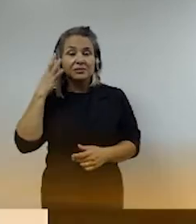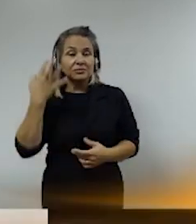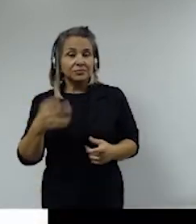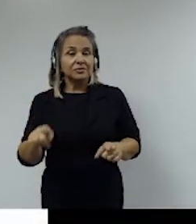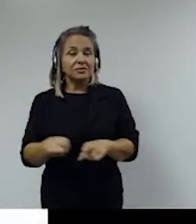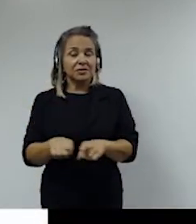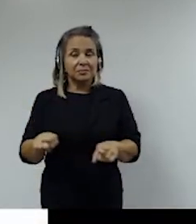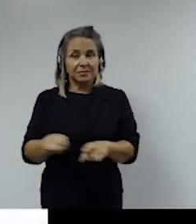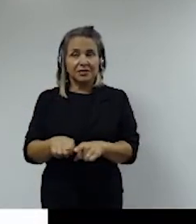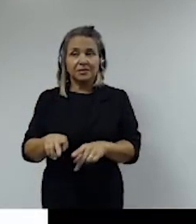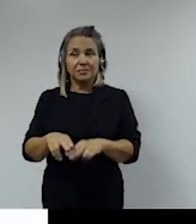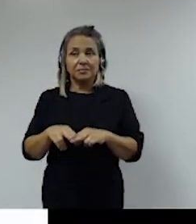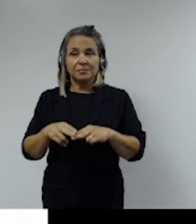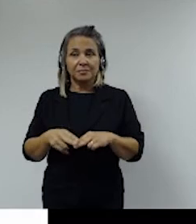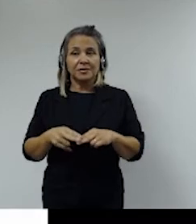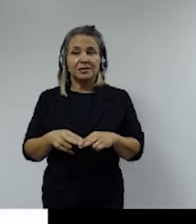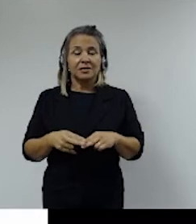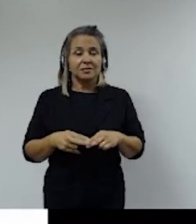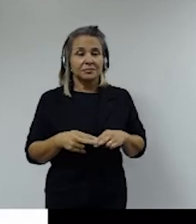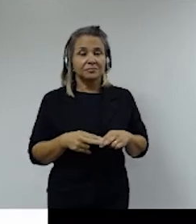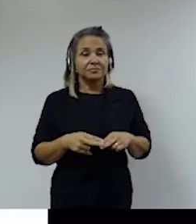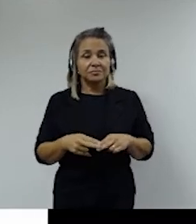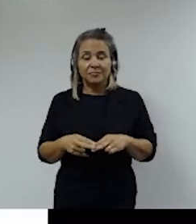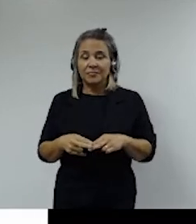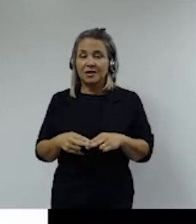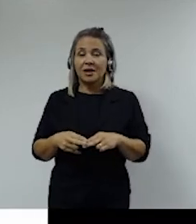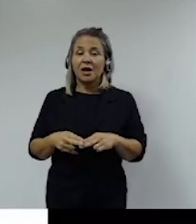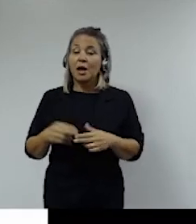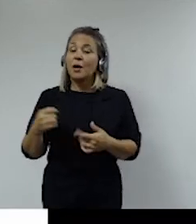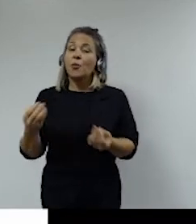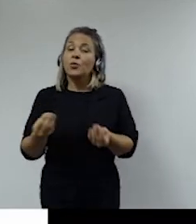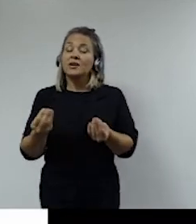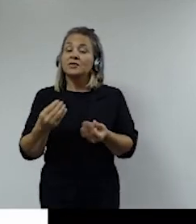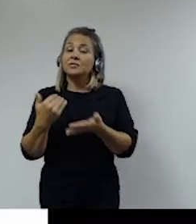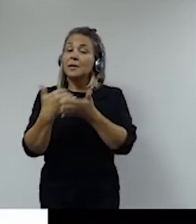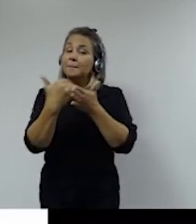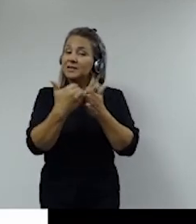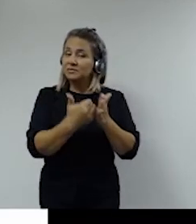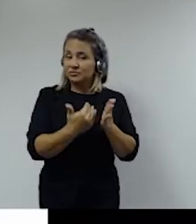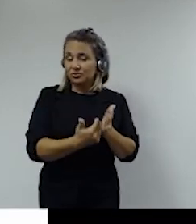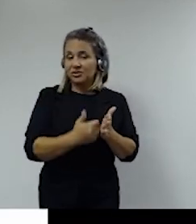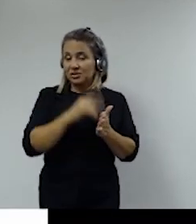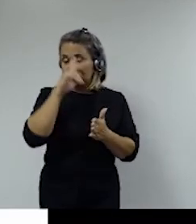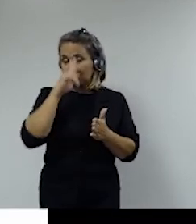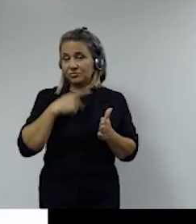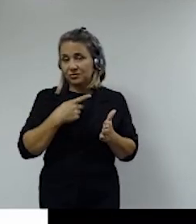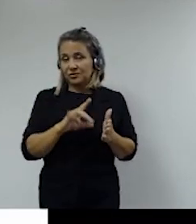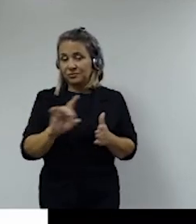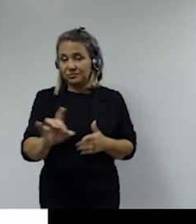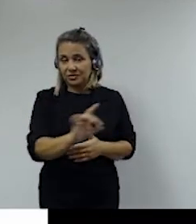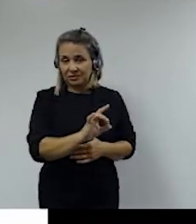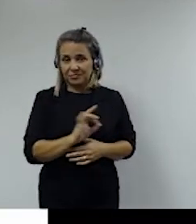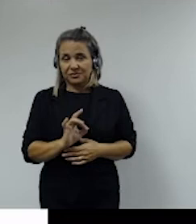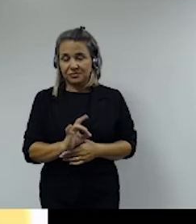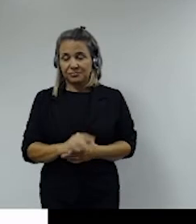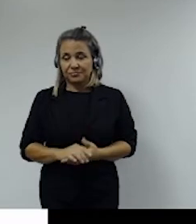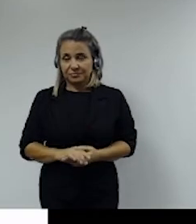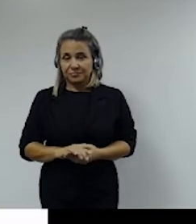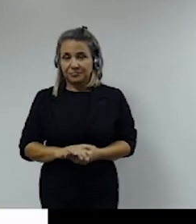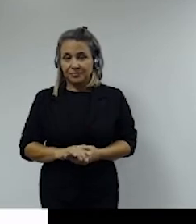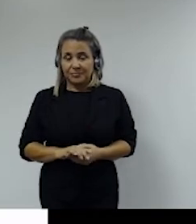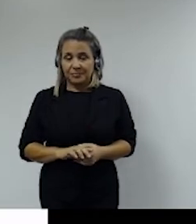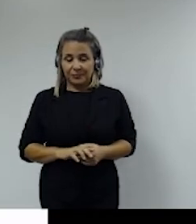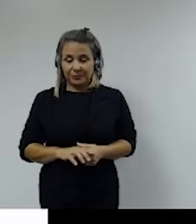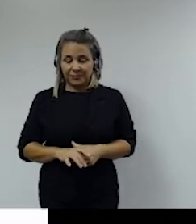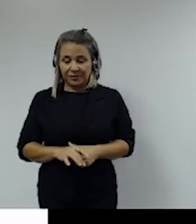determinadas pelo juiz as medidas de determinação de apuração do caso individual. Eu